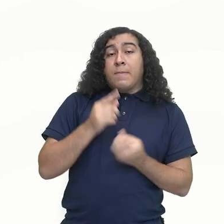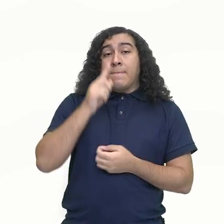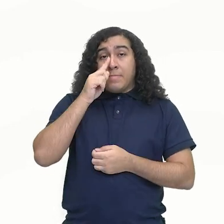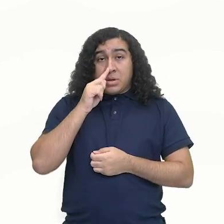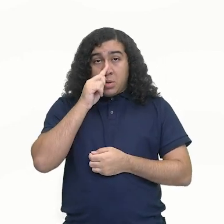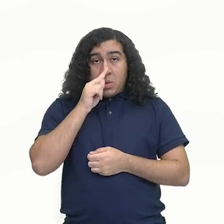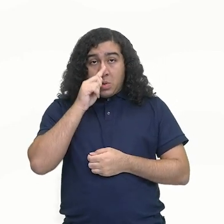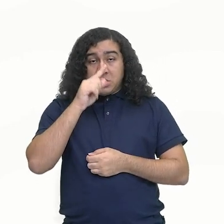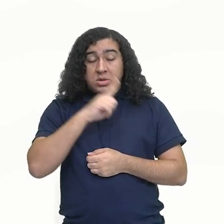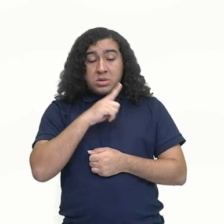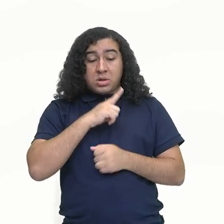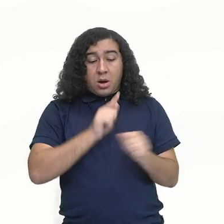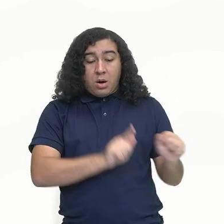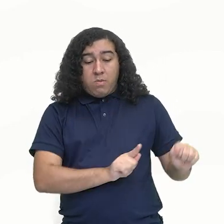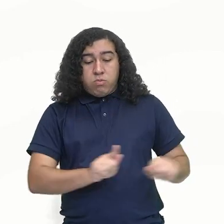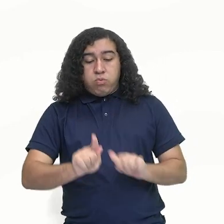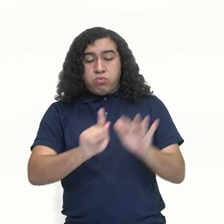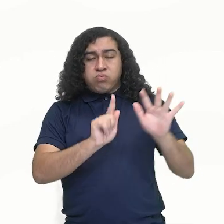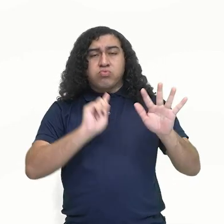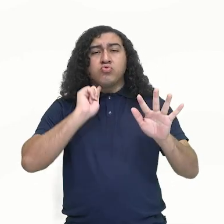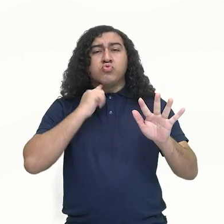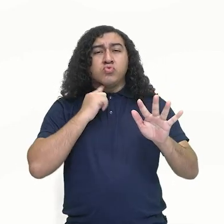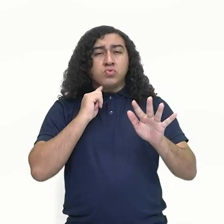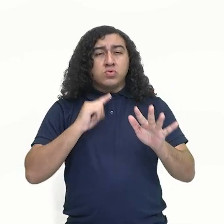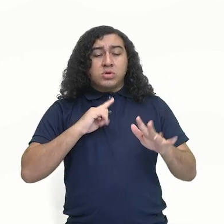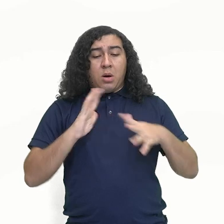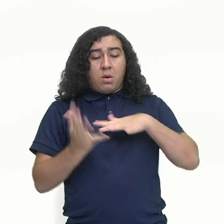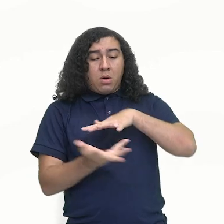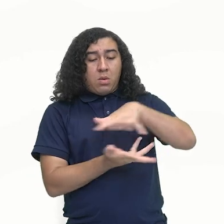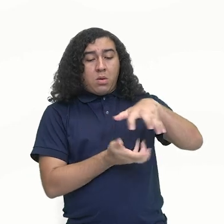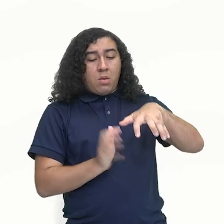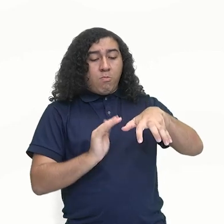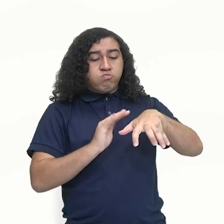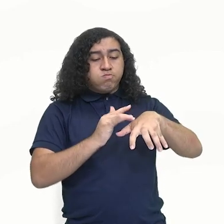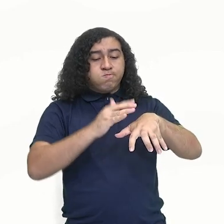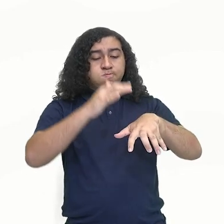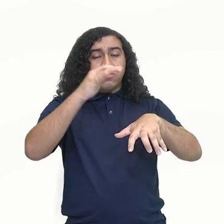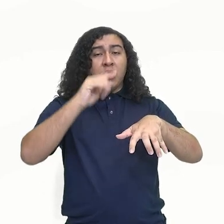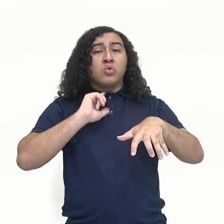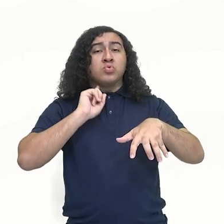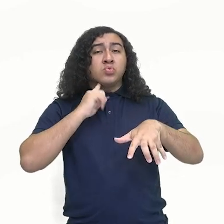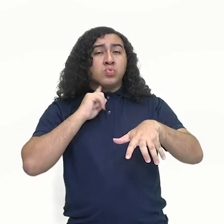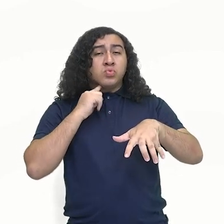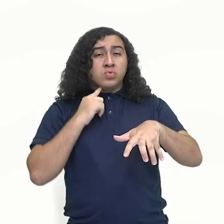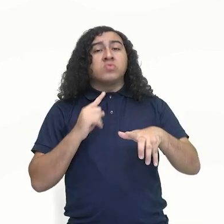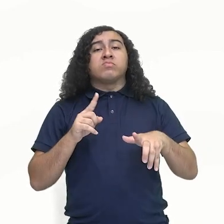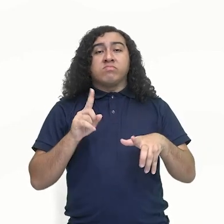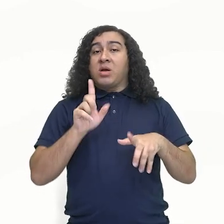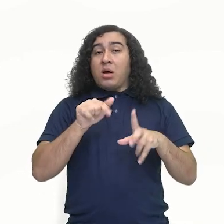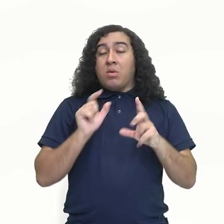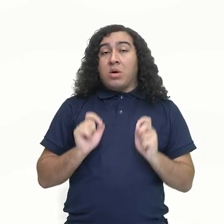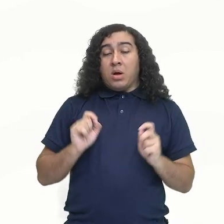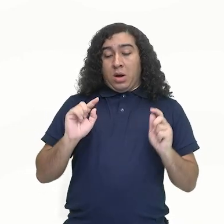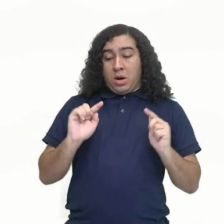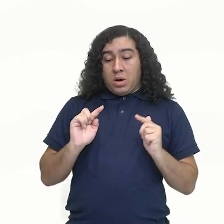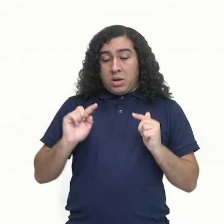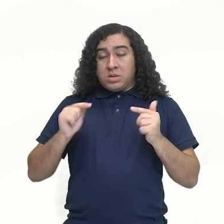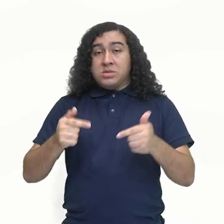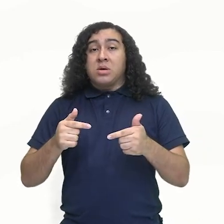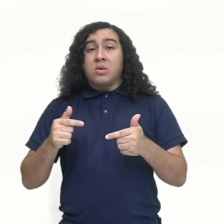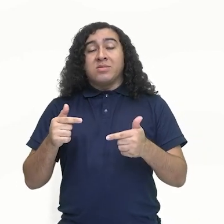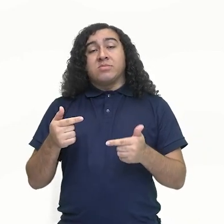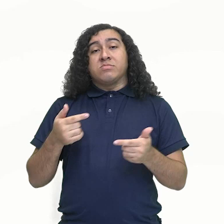e que vão aí liberar uma grande quantidade, né? Seja ela aí nas diversas atividades no qual vão ser